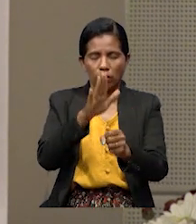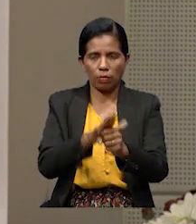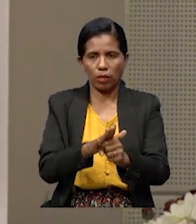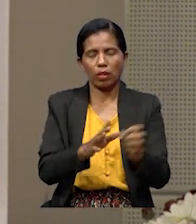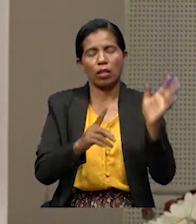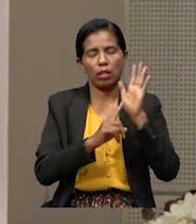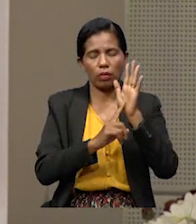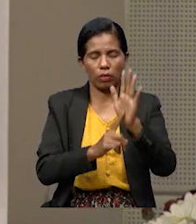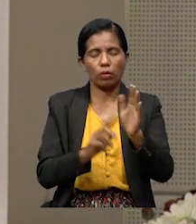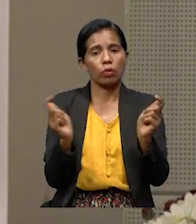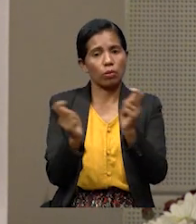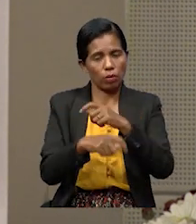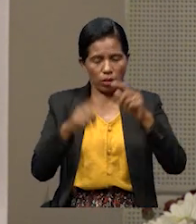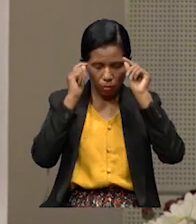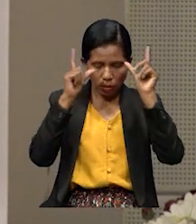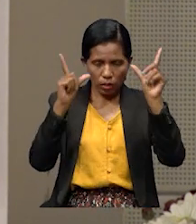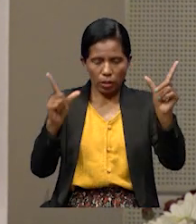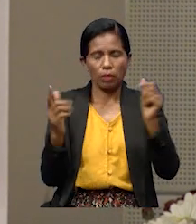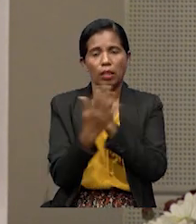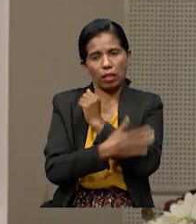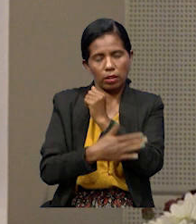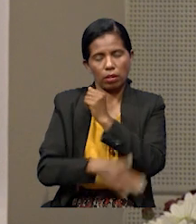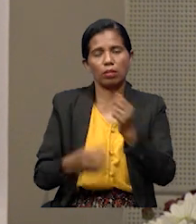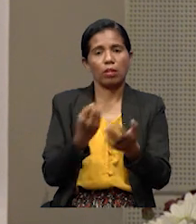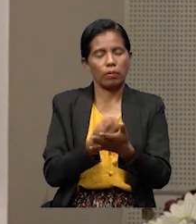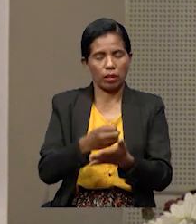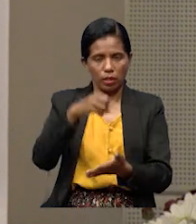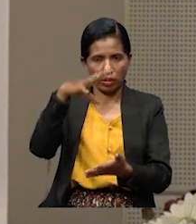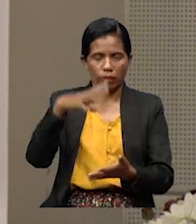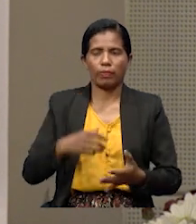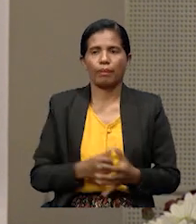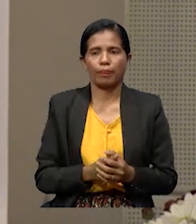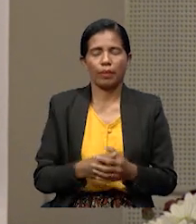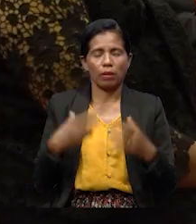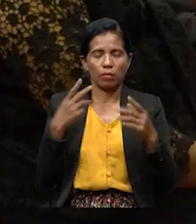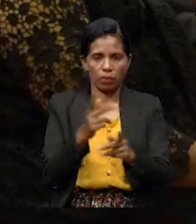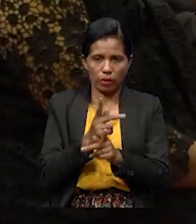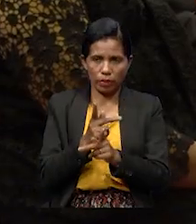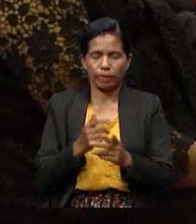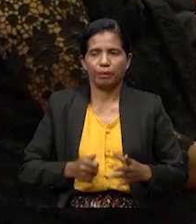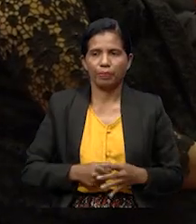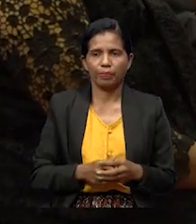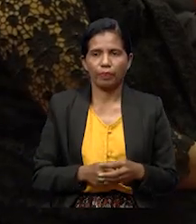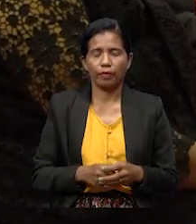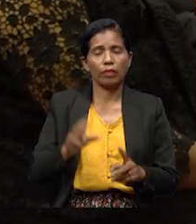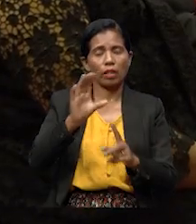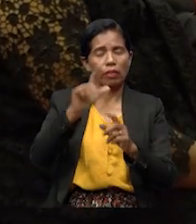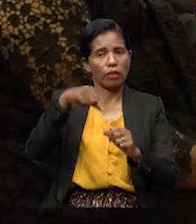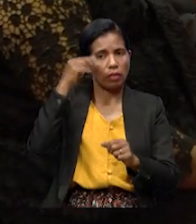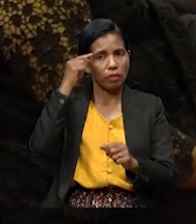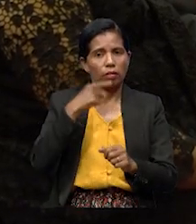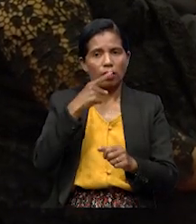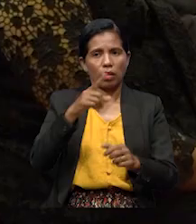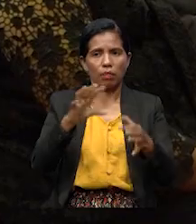transformar Timor-Leste num país cada vez mais rico, forte e seguro. Chefe governo Mos elogia